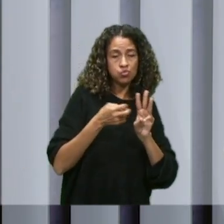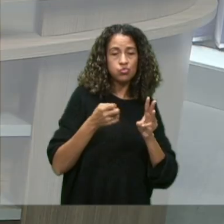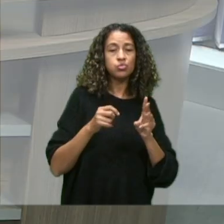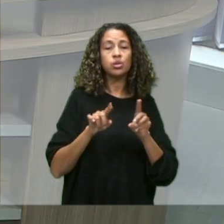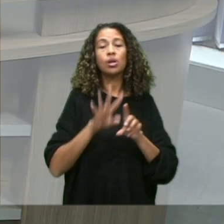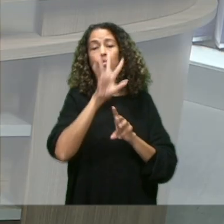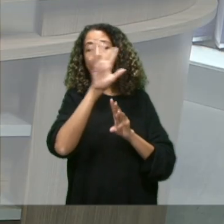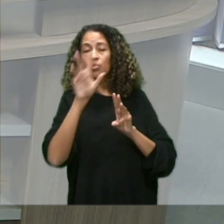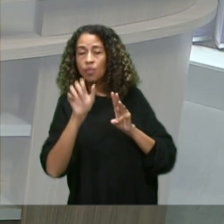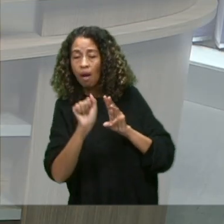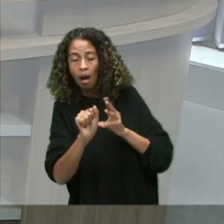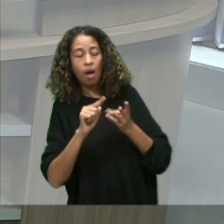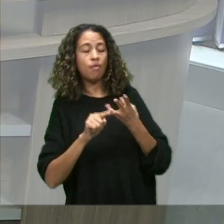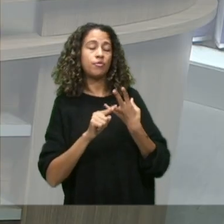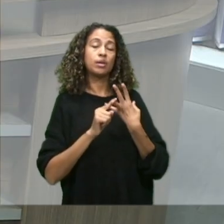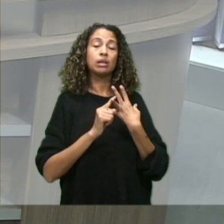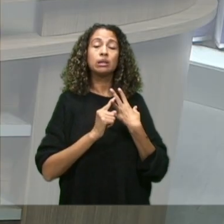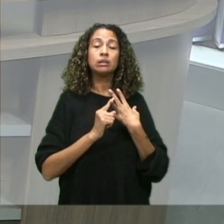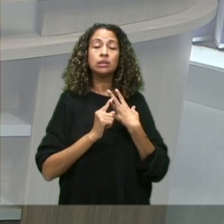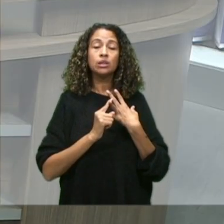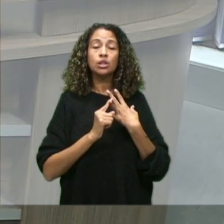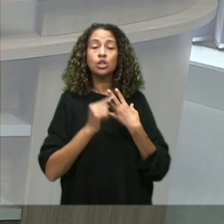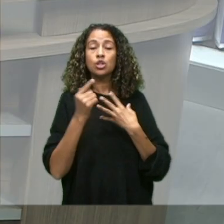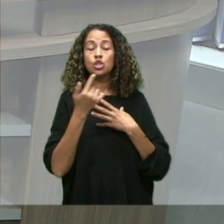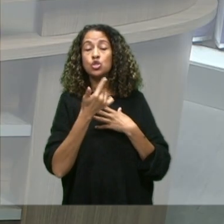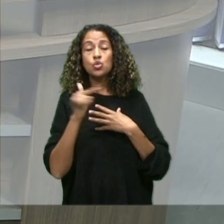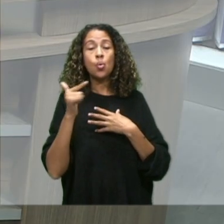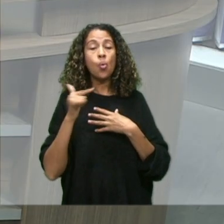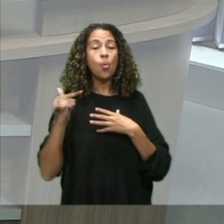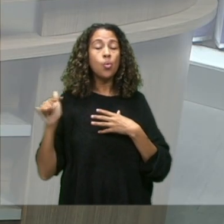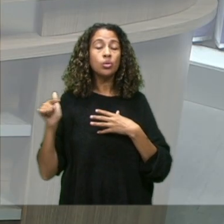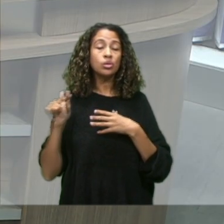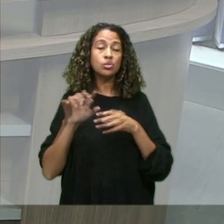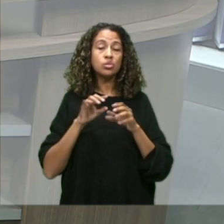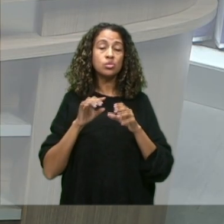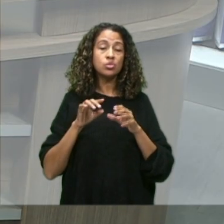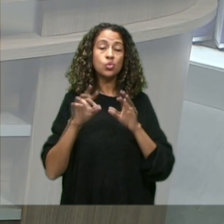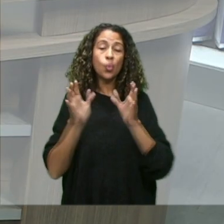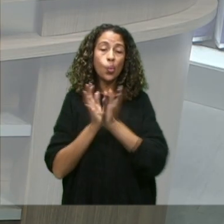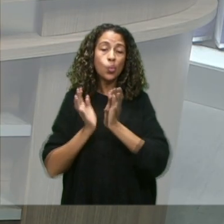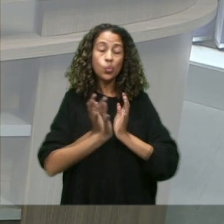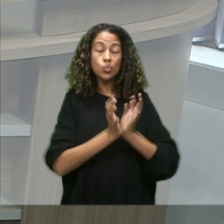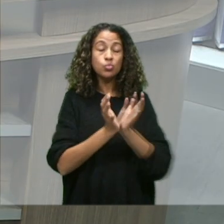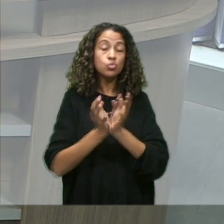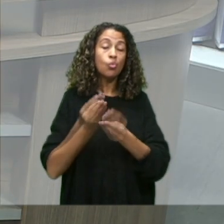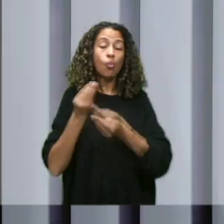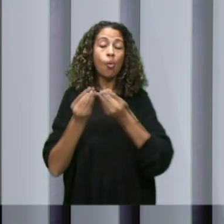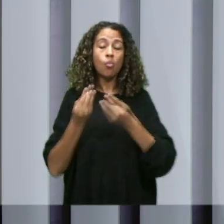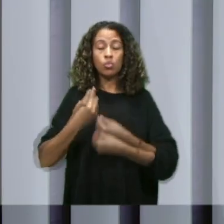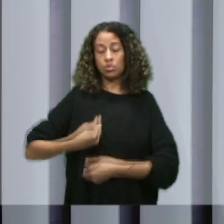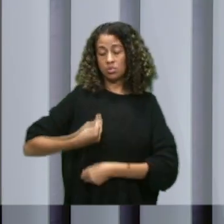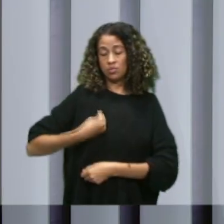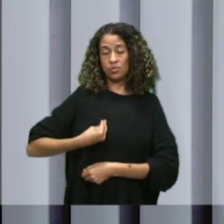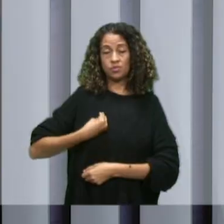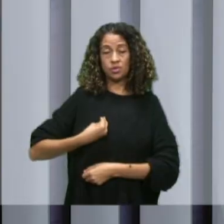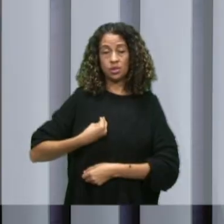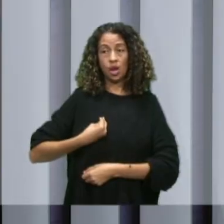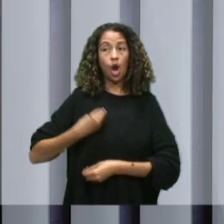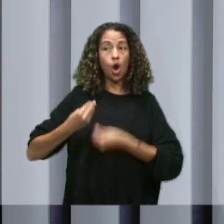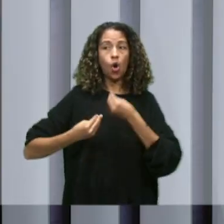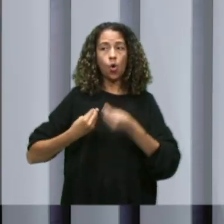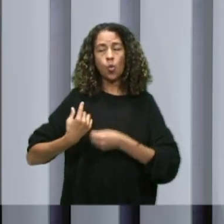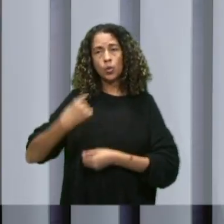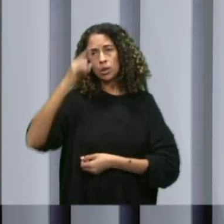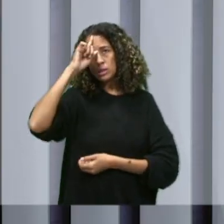povo africano, né, dos povos que deram origem a nós, de como viviam, como pensam,